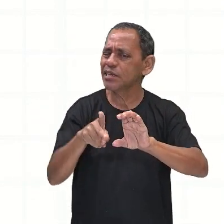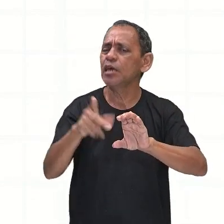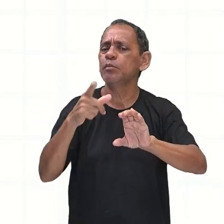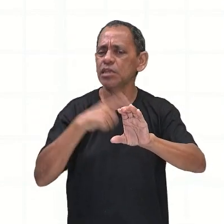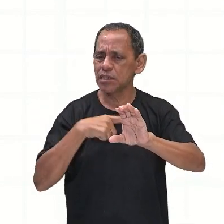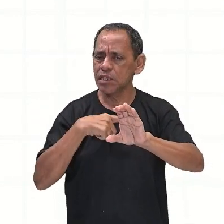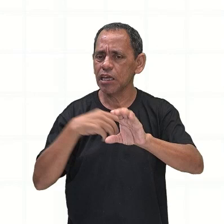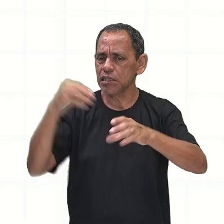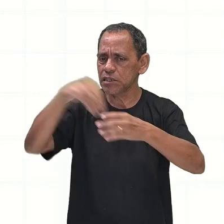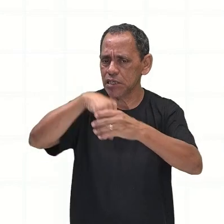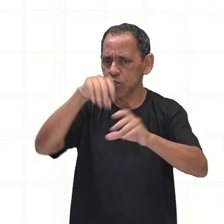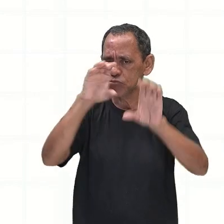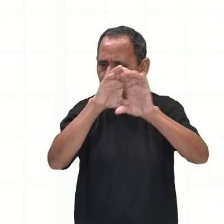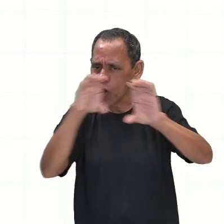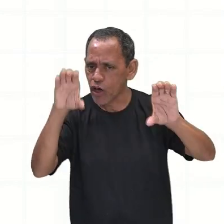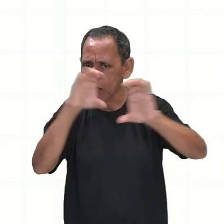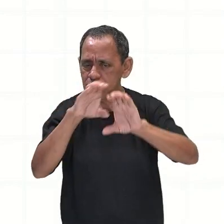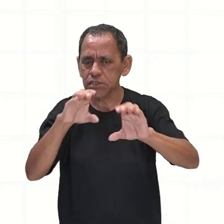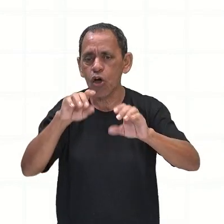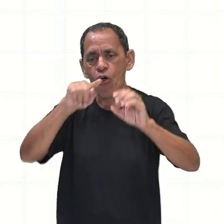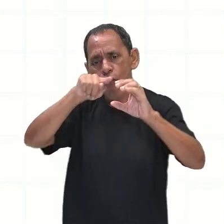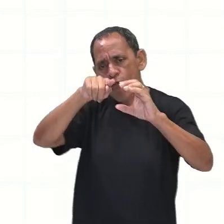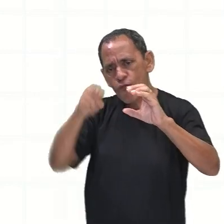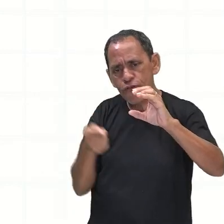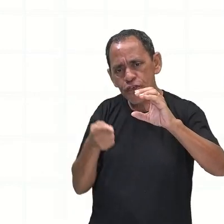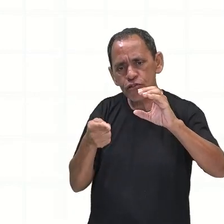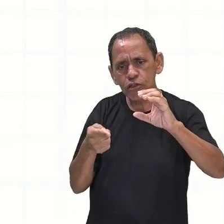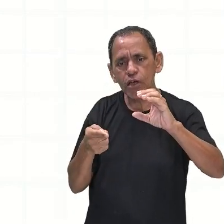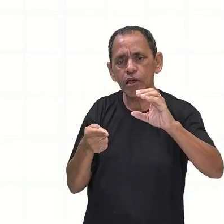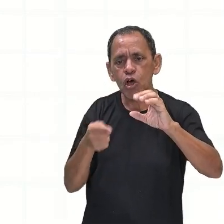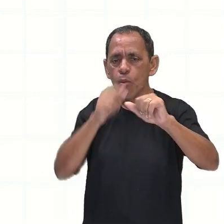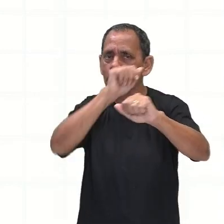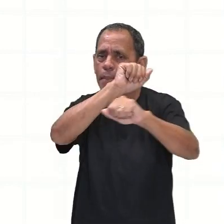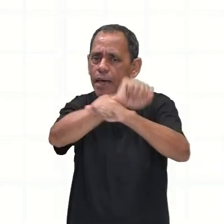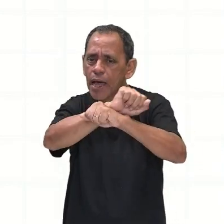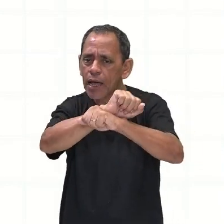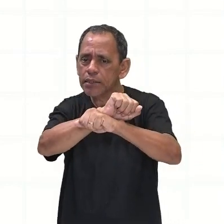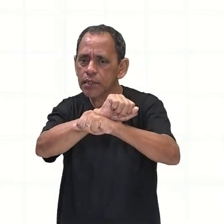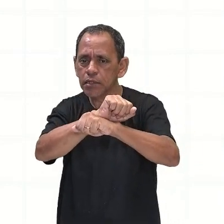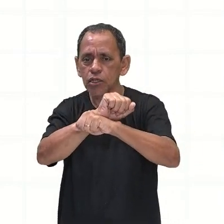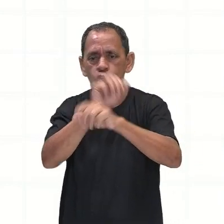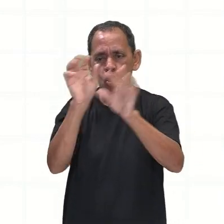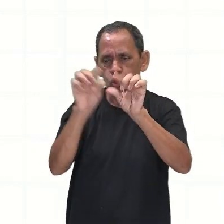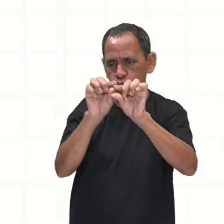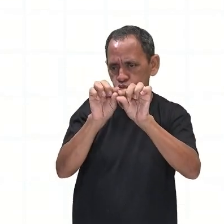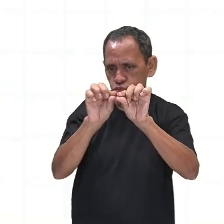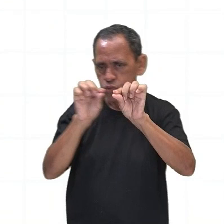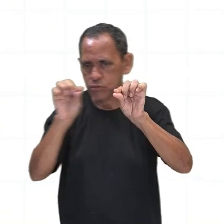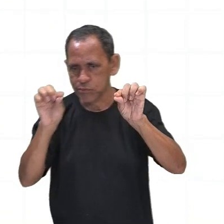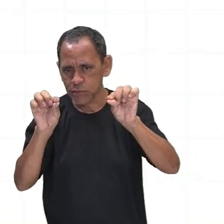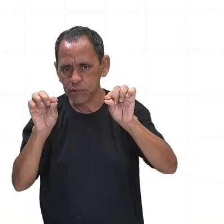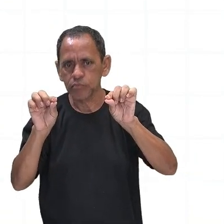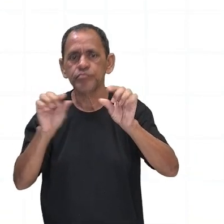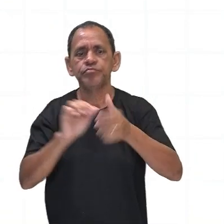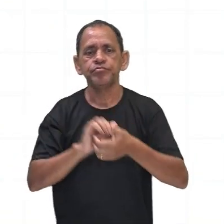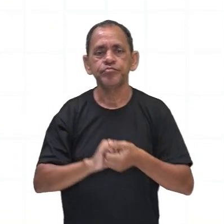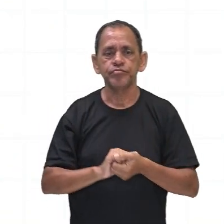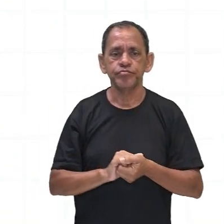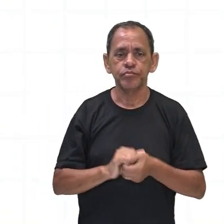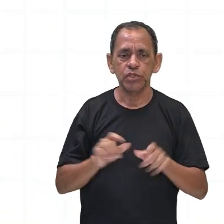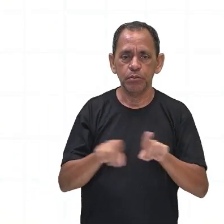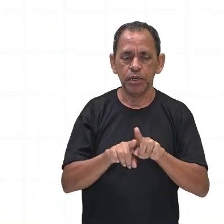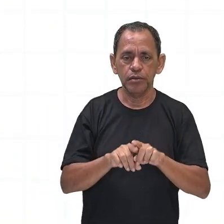dentro da oração. Voltando aí ao nosso texto, colocando mais uma vez na sequência os pontos que nós temos que observar sobre o